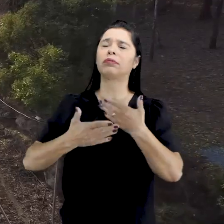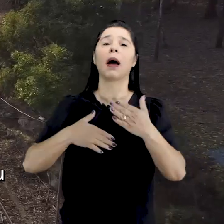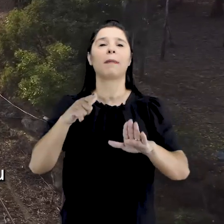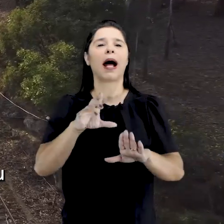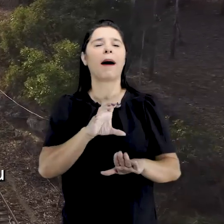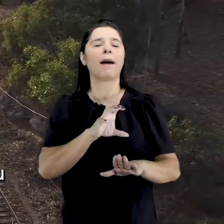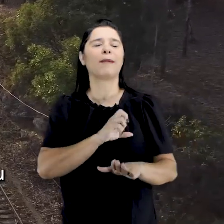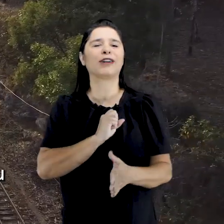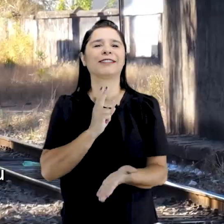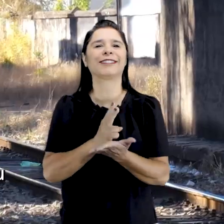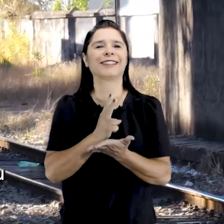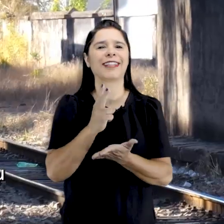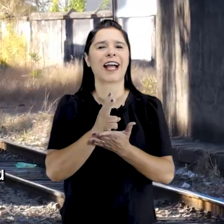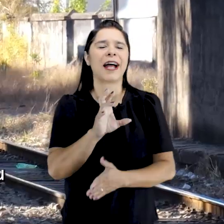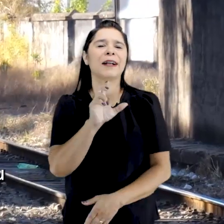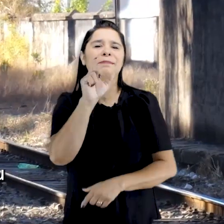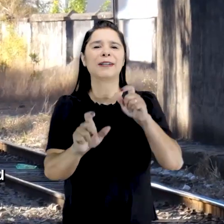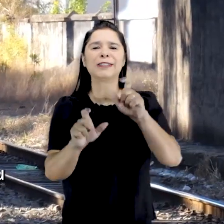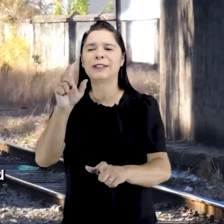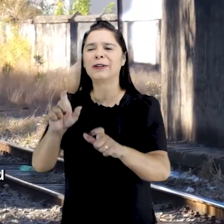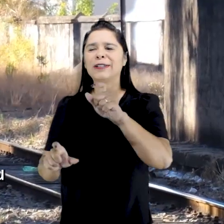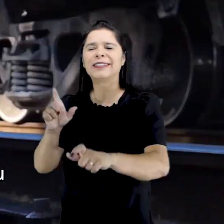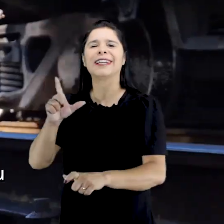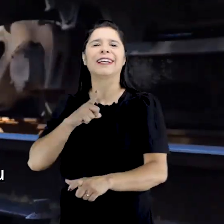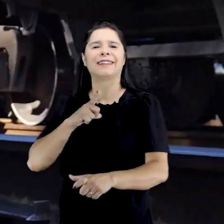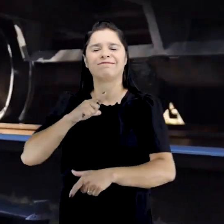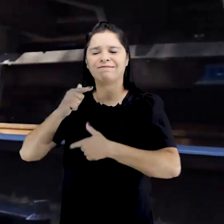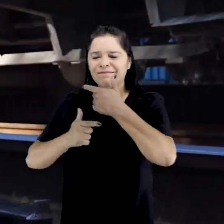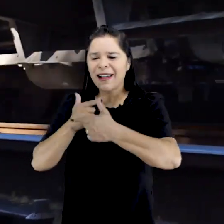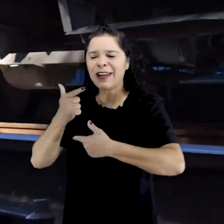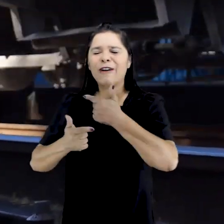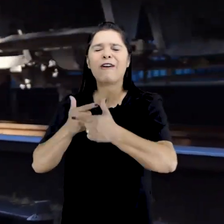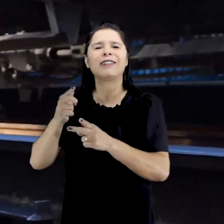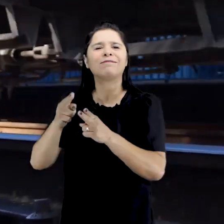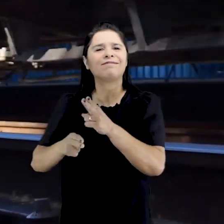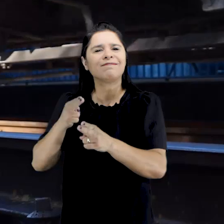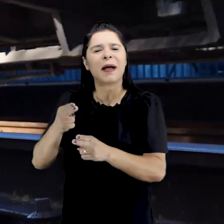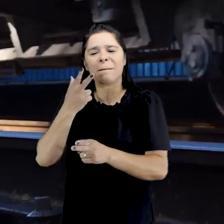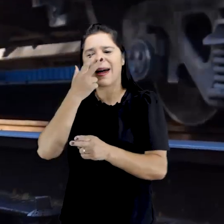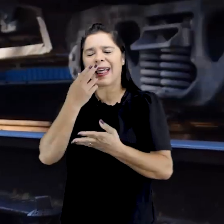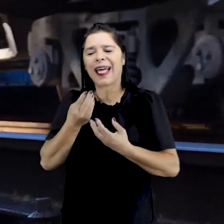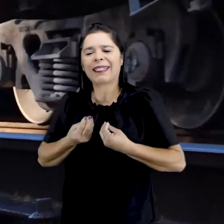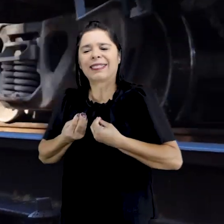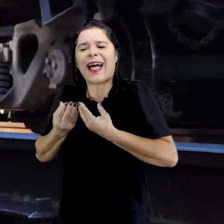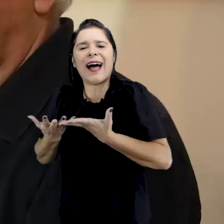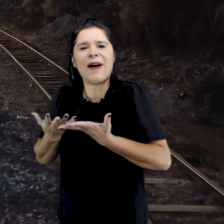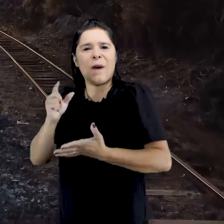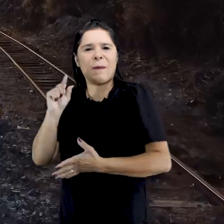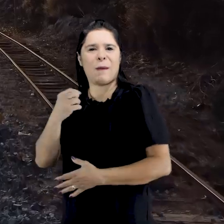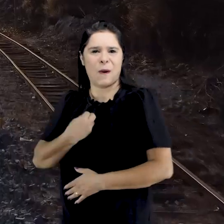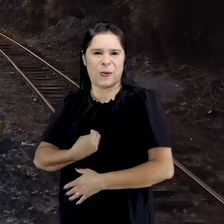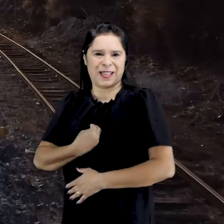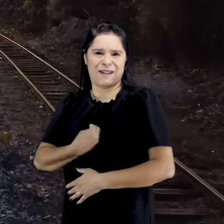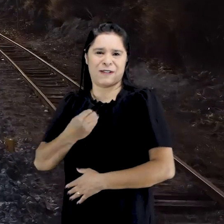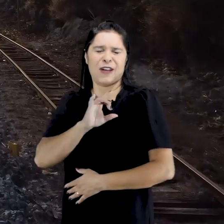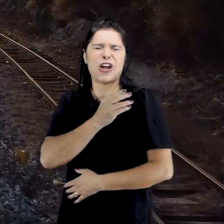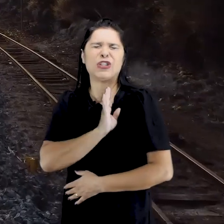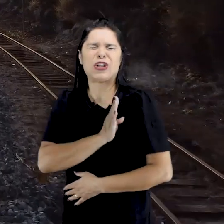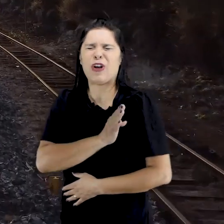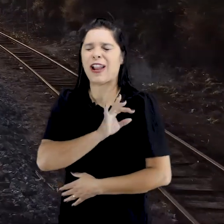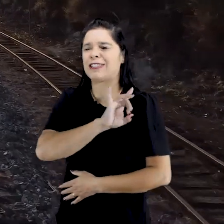prevalece. Cada uma das pessoas que passou pelos prédios ferroviários deixou um pouco de si. A história está viva nos corações